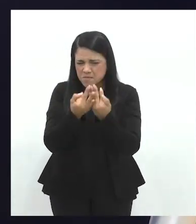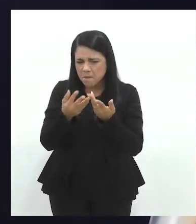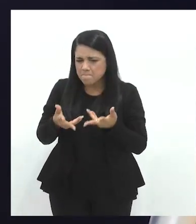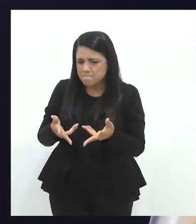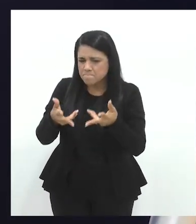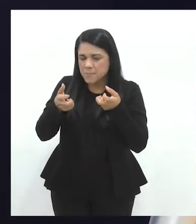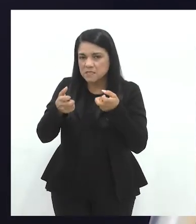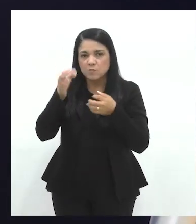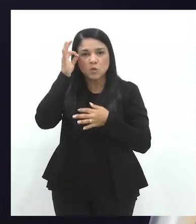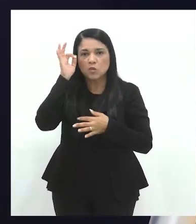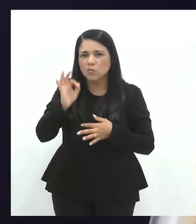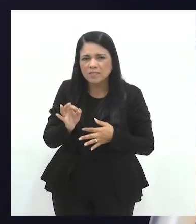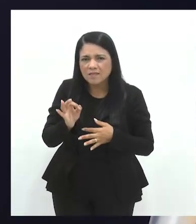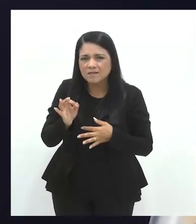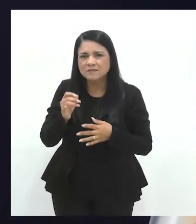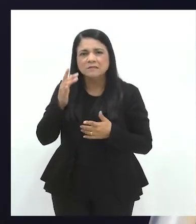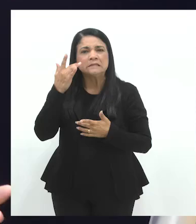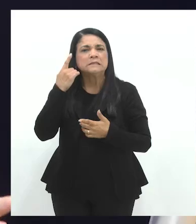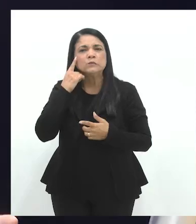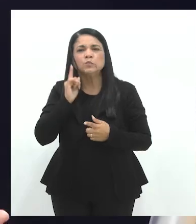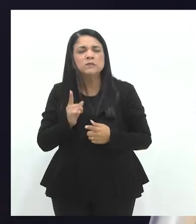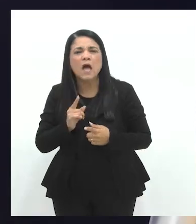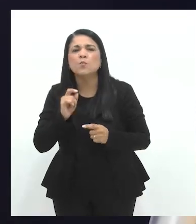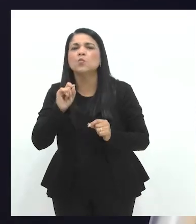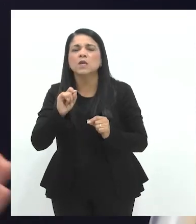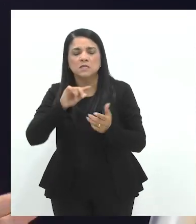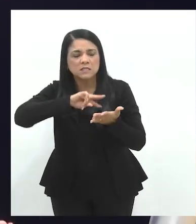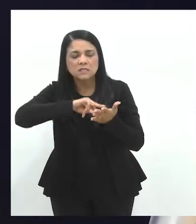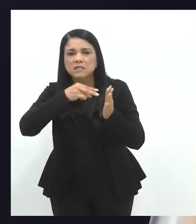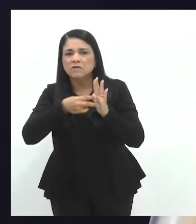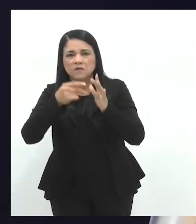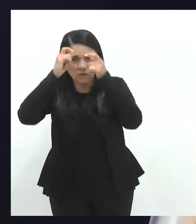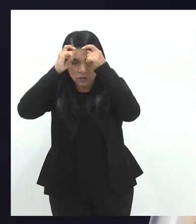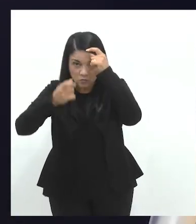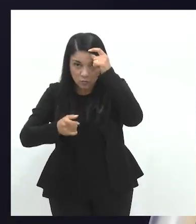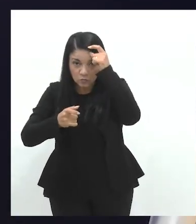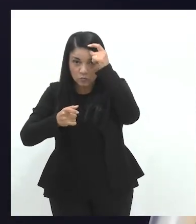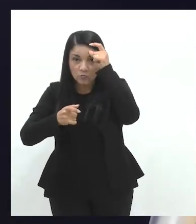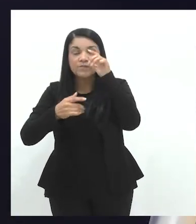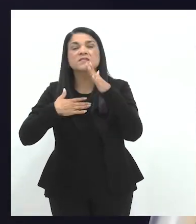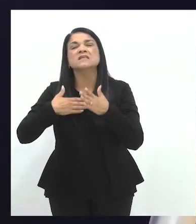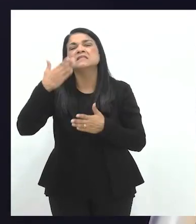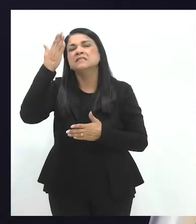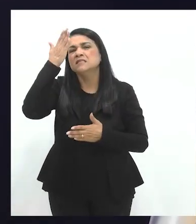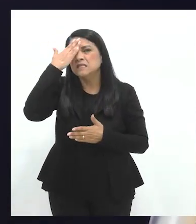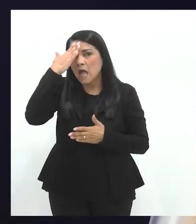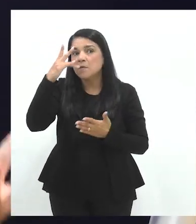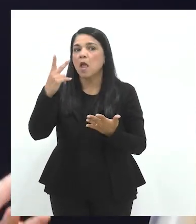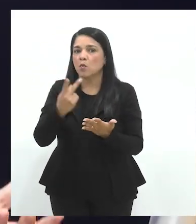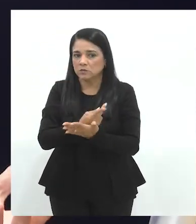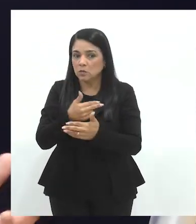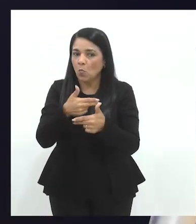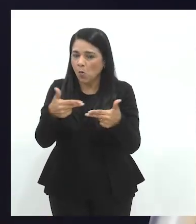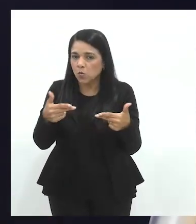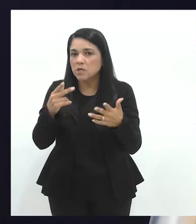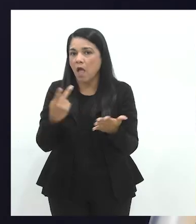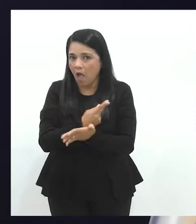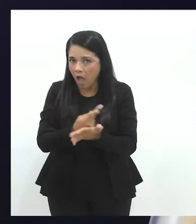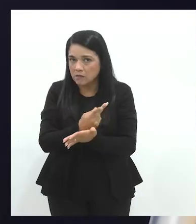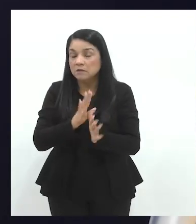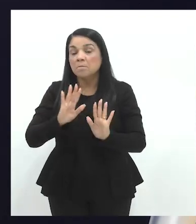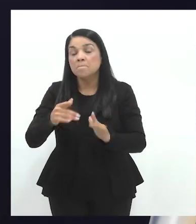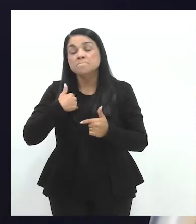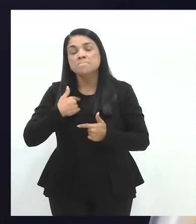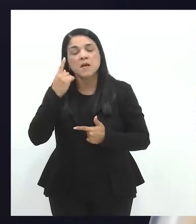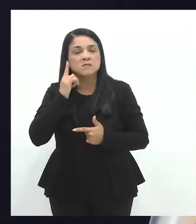eu percebo que não entende, não sabe o que é o transtorno, sabe que tem alguma coisa acontecendo, mas não sabe o